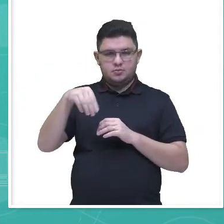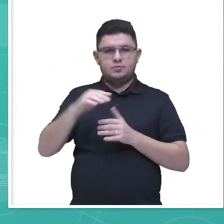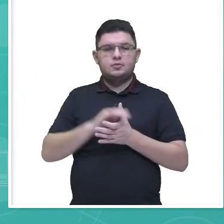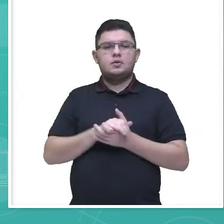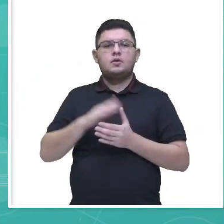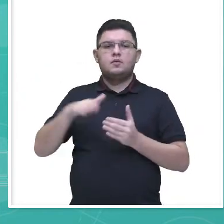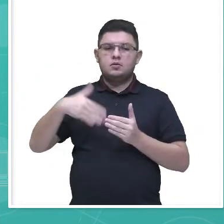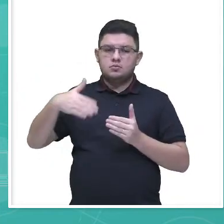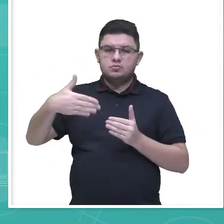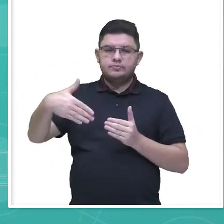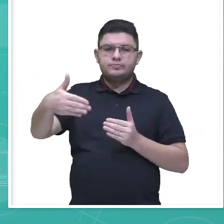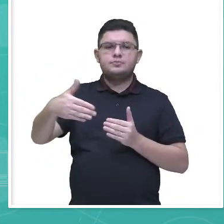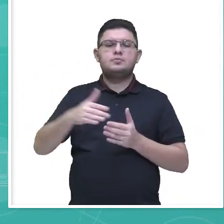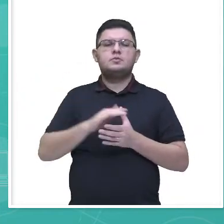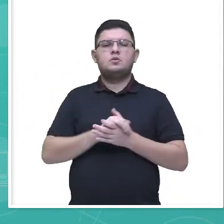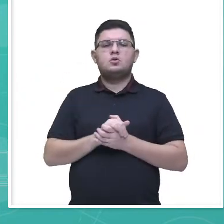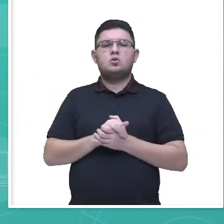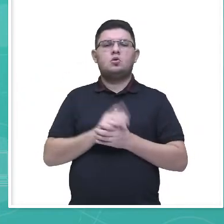às nossas